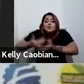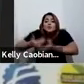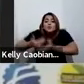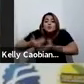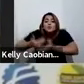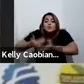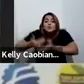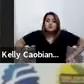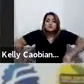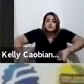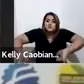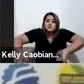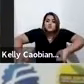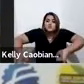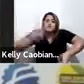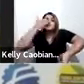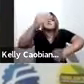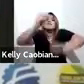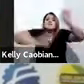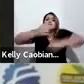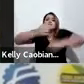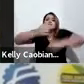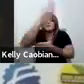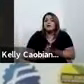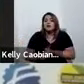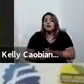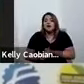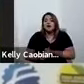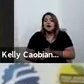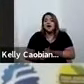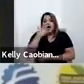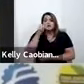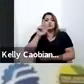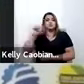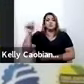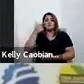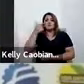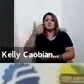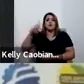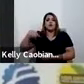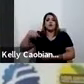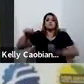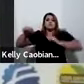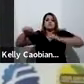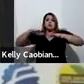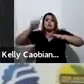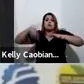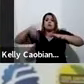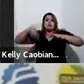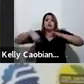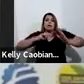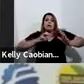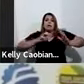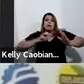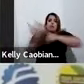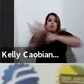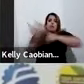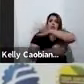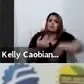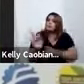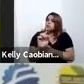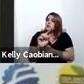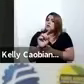fábrica. Nunca mais alguém vai poder dizer que o movimento do sindicato é movimento desordeiro, porque pai de família não leva bebezinho